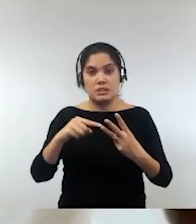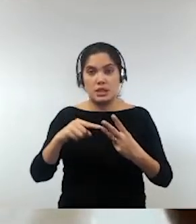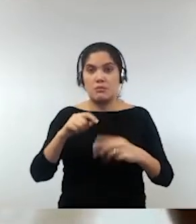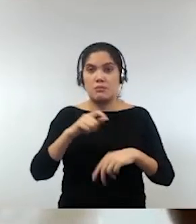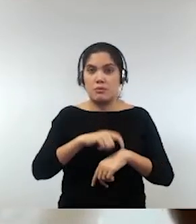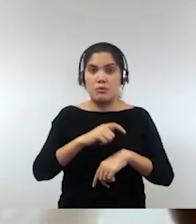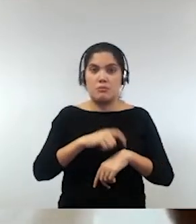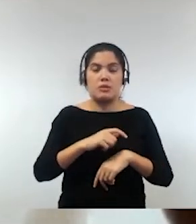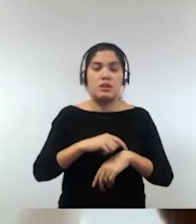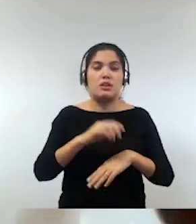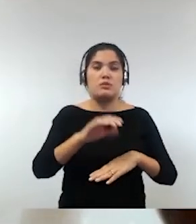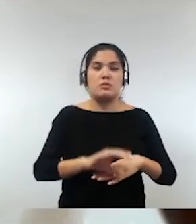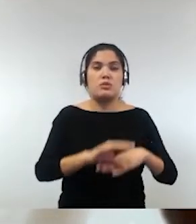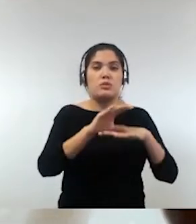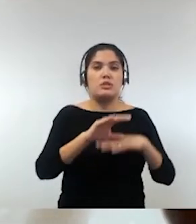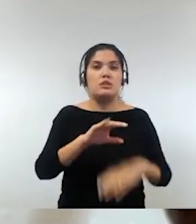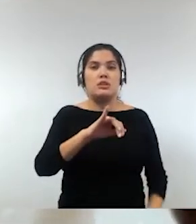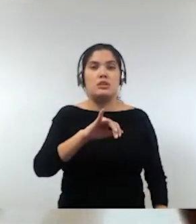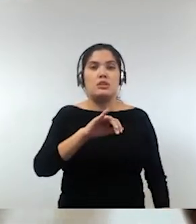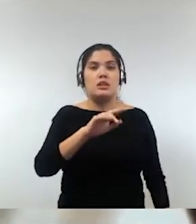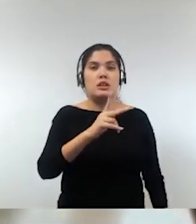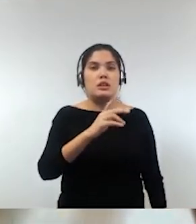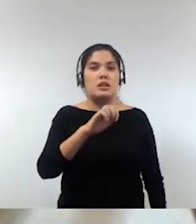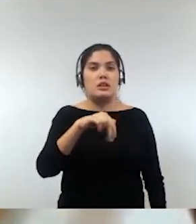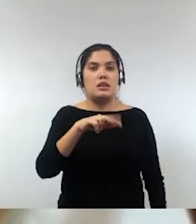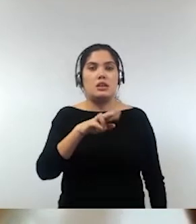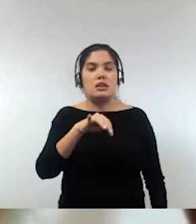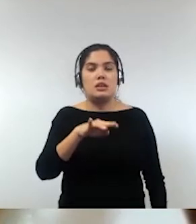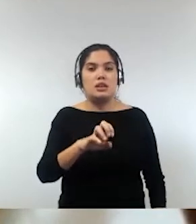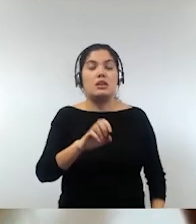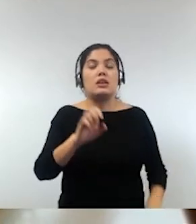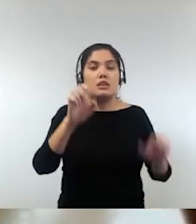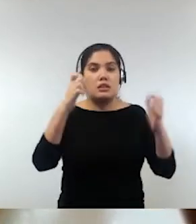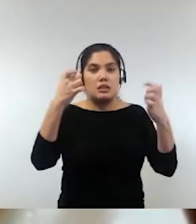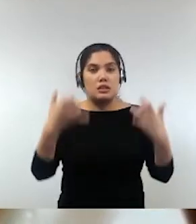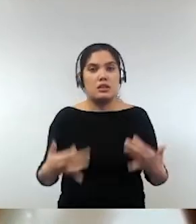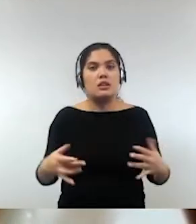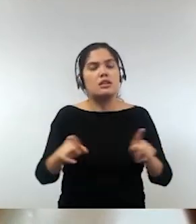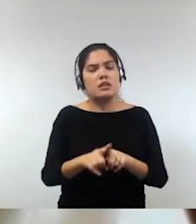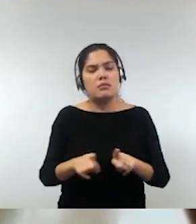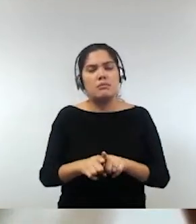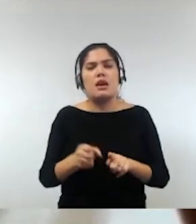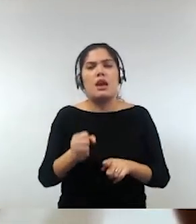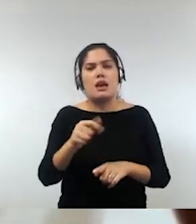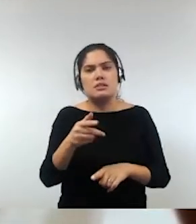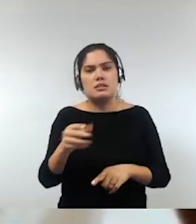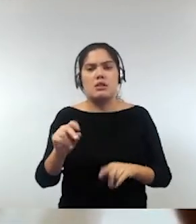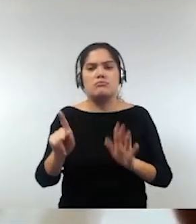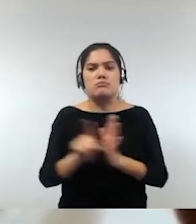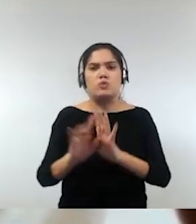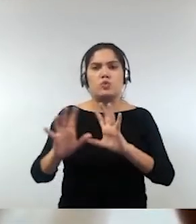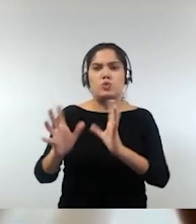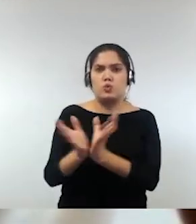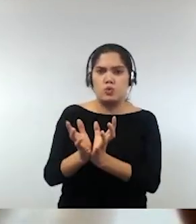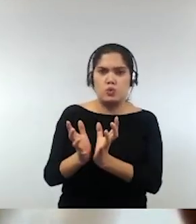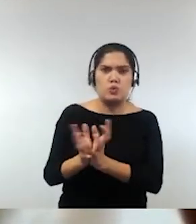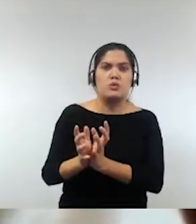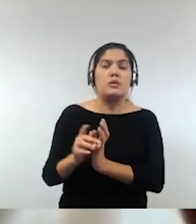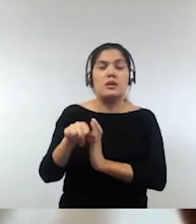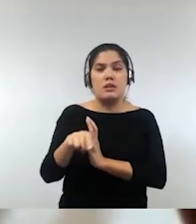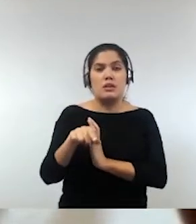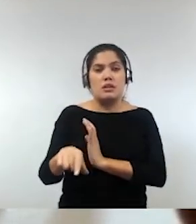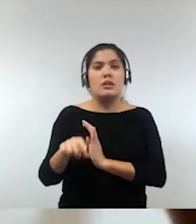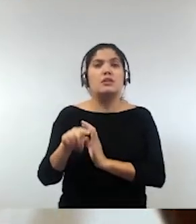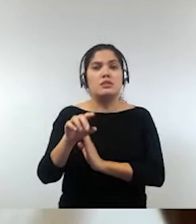o conselheiro Henrique Ávila, tratará também de ações coletivas. Essa nova plataforma do